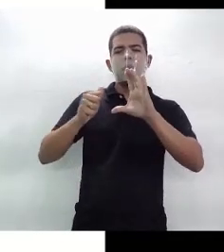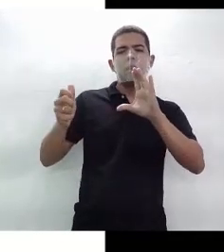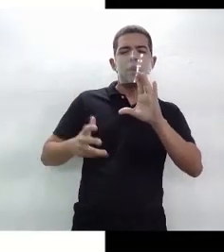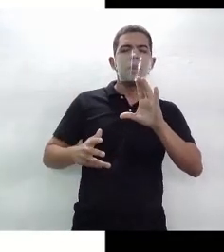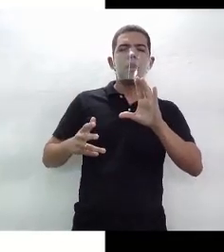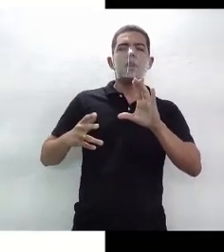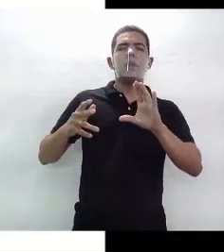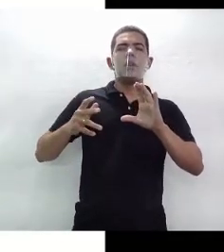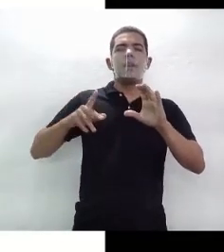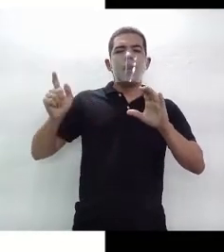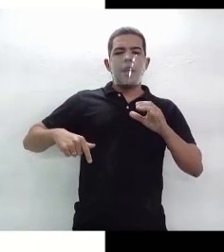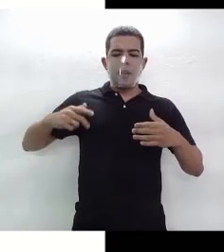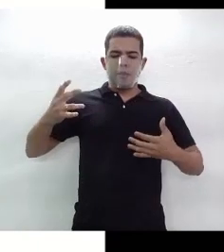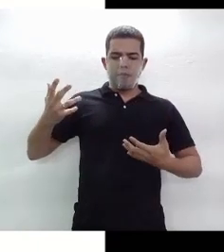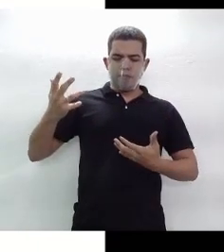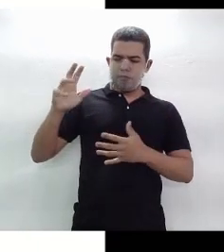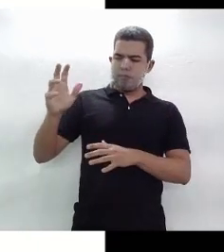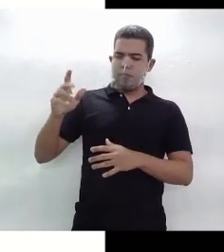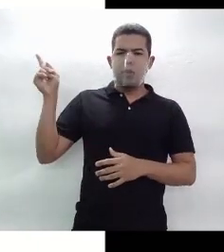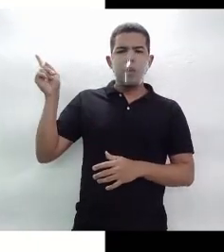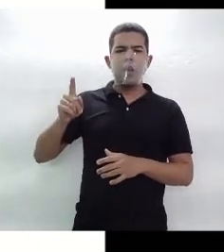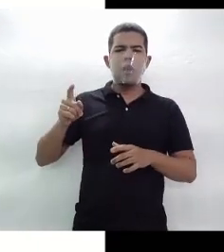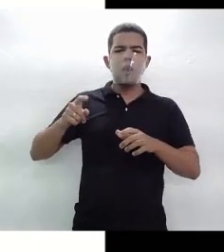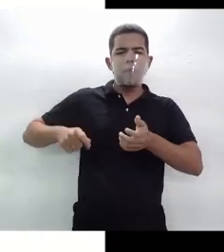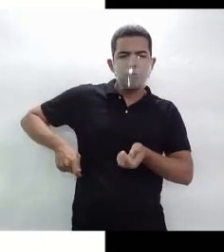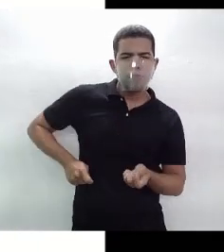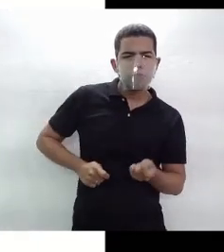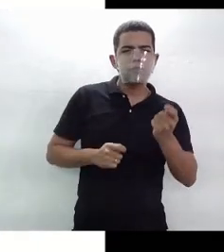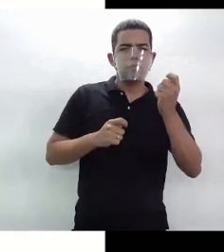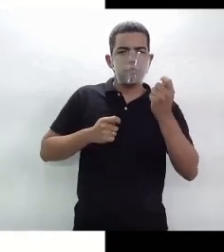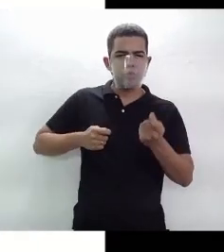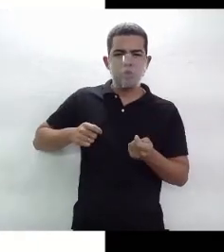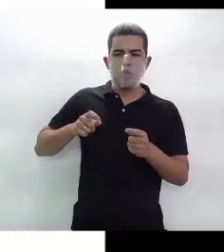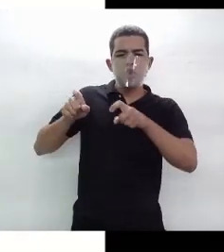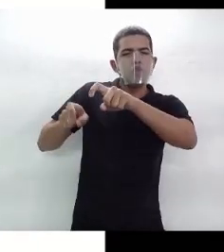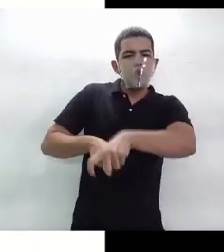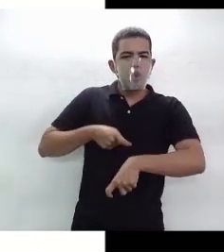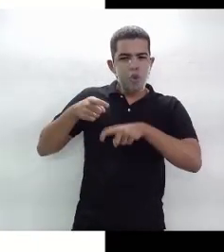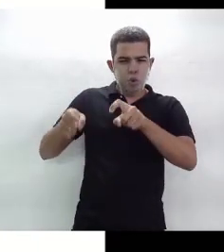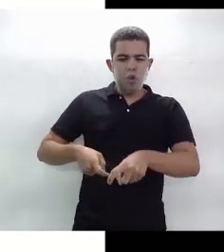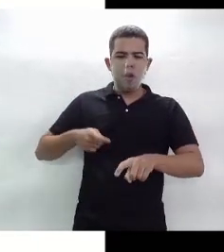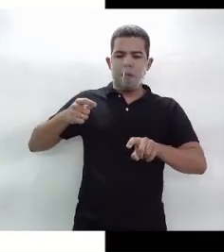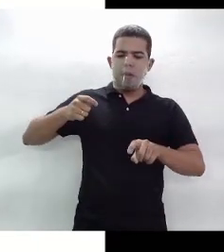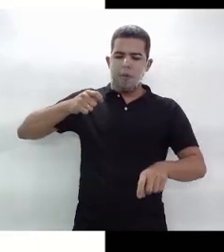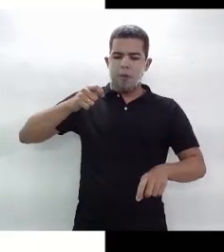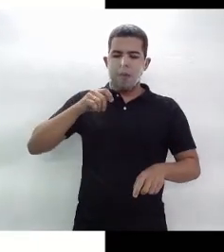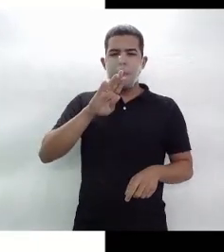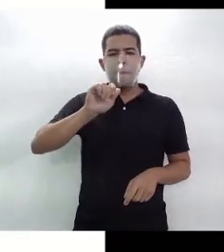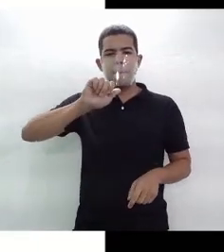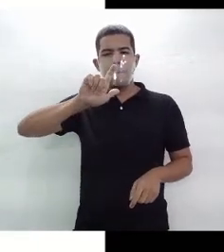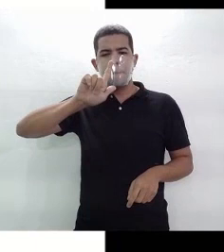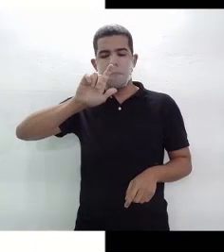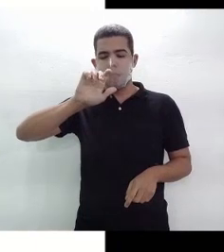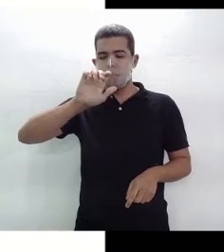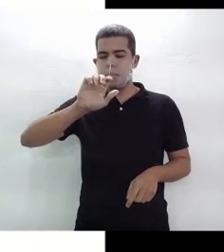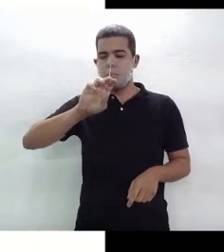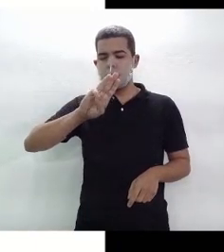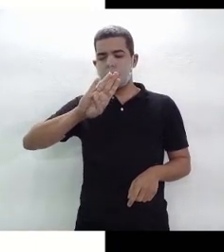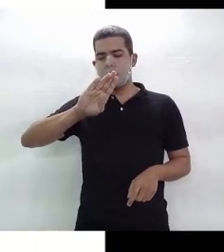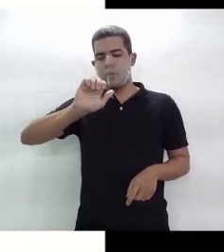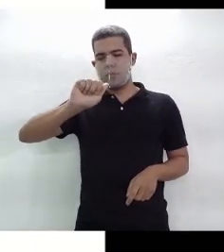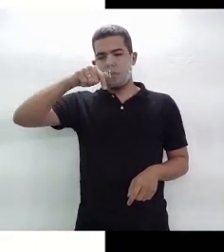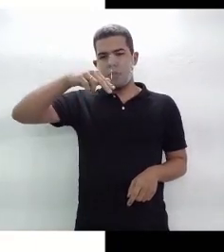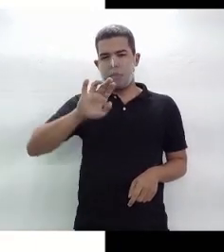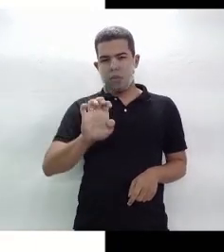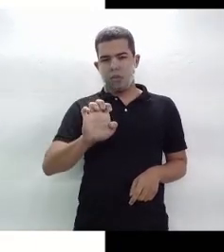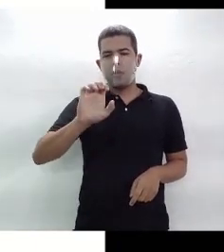caracterização aí do que seria o maracatu rural. O nosso maracatu rural é o maracatu baque solto, tá? Ele é uma